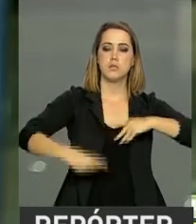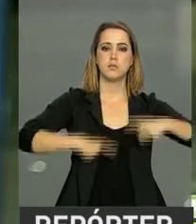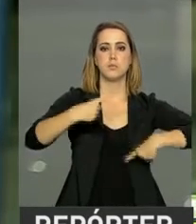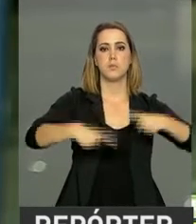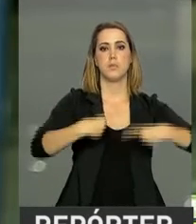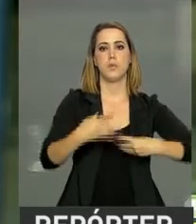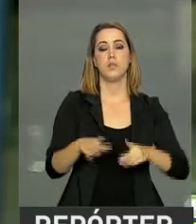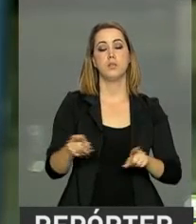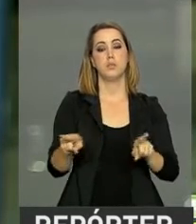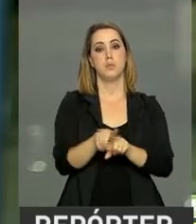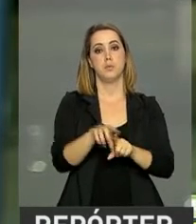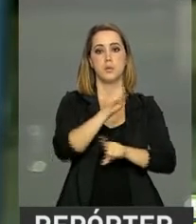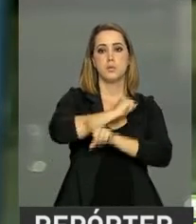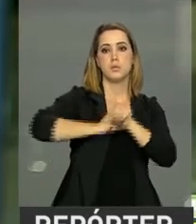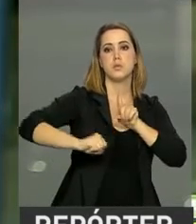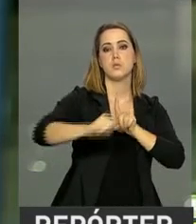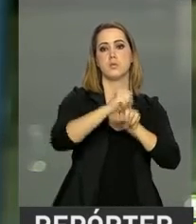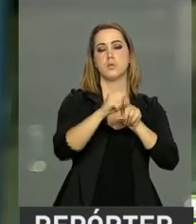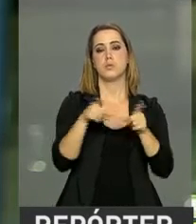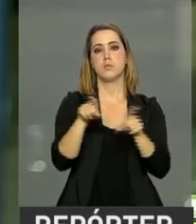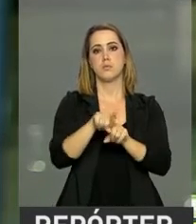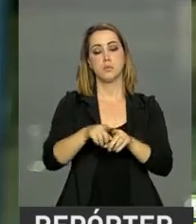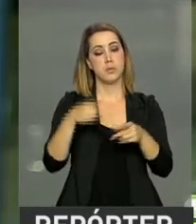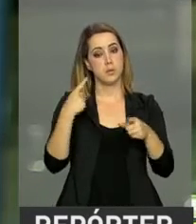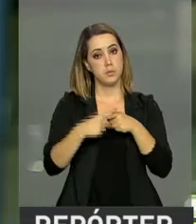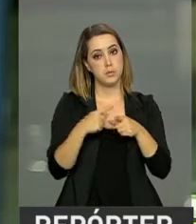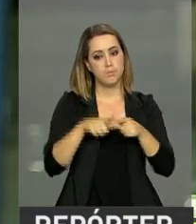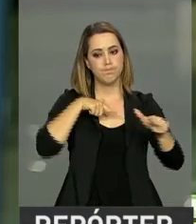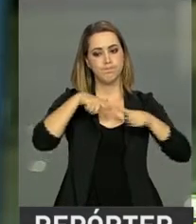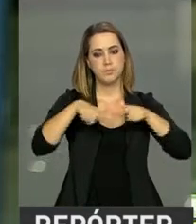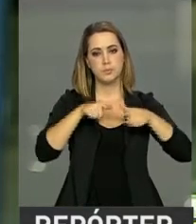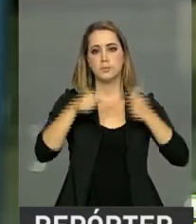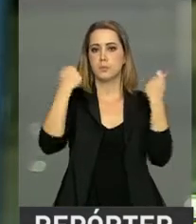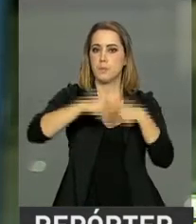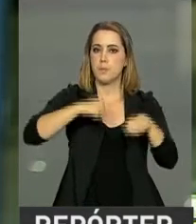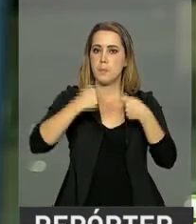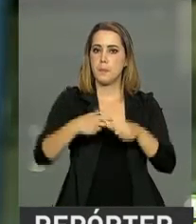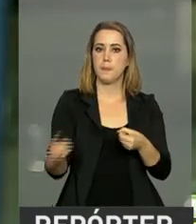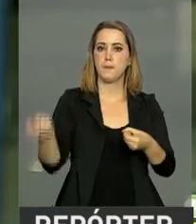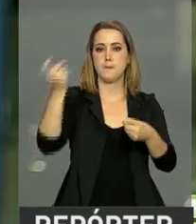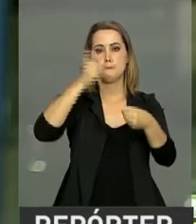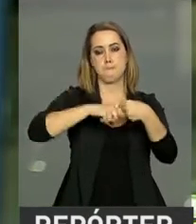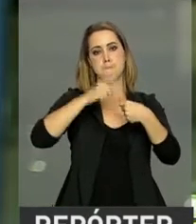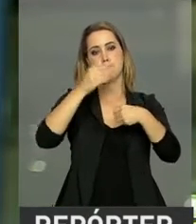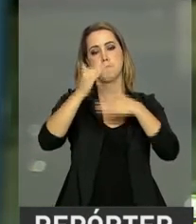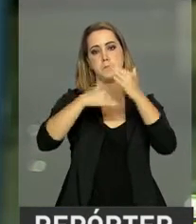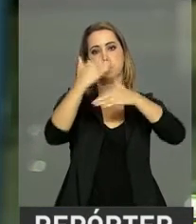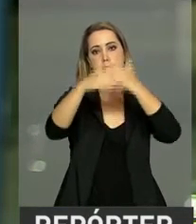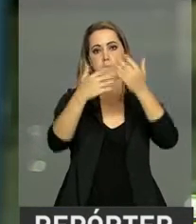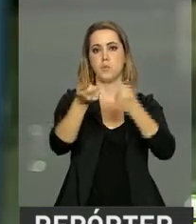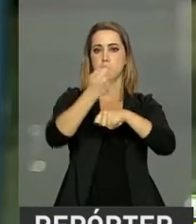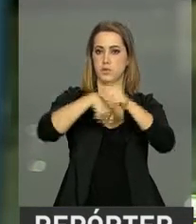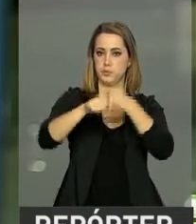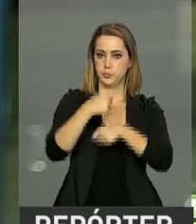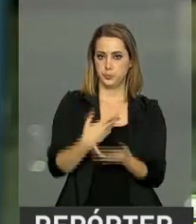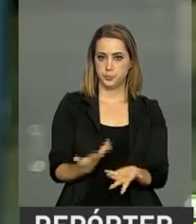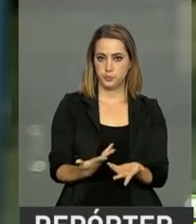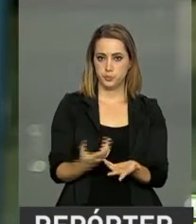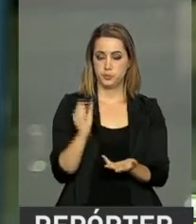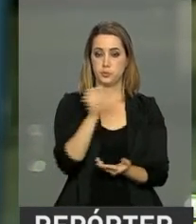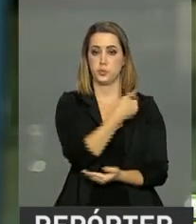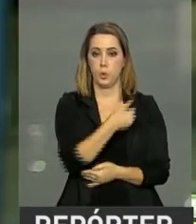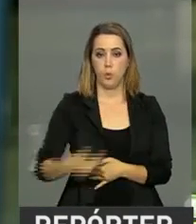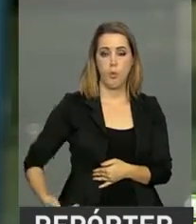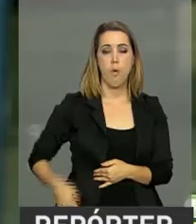e da sociedade civil para tomar as medidas que o brasil precisa para a retomada do crescimento econômico que o